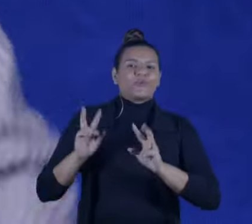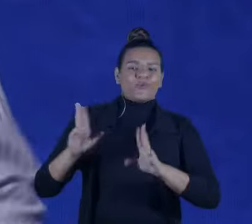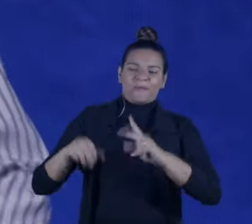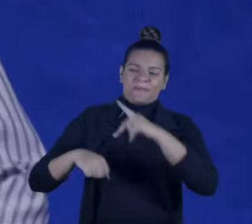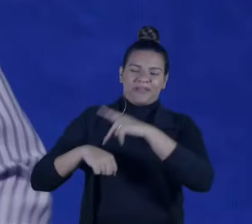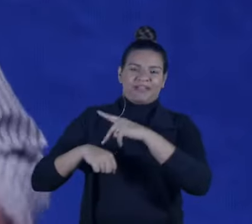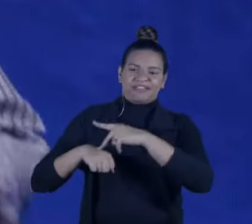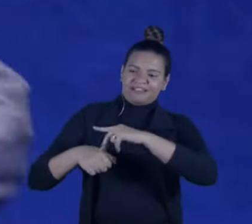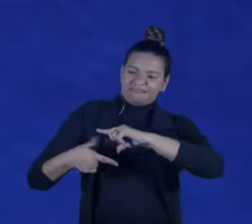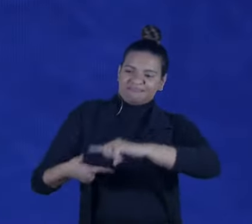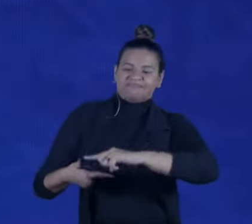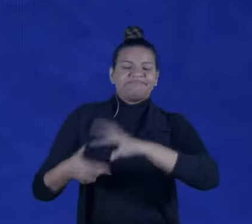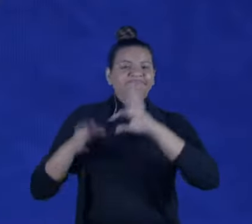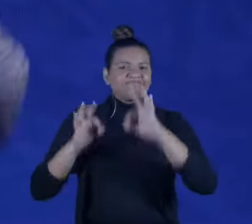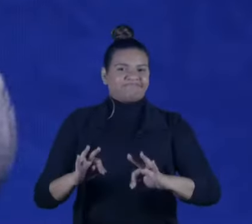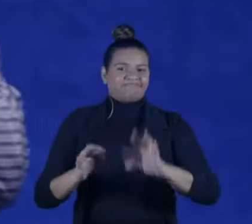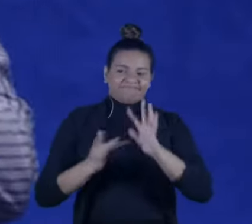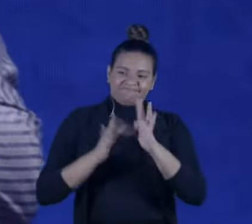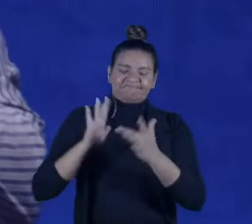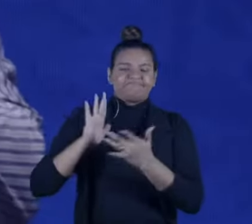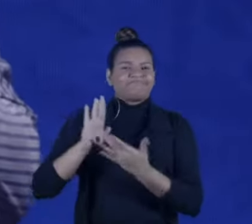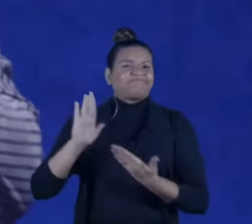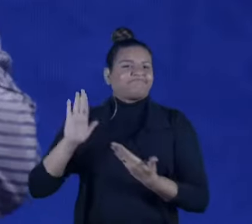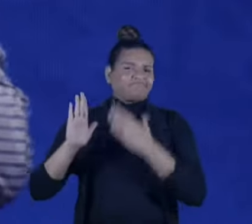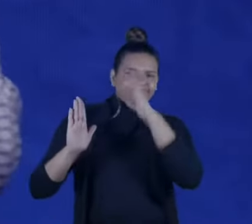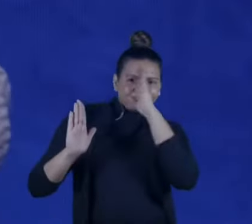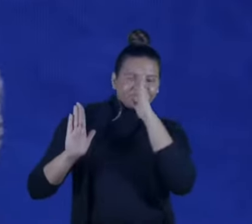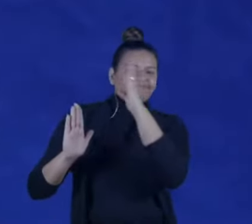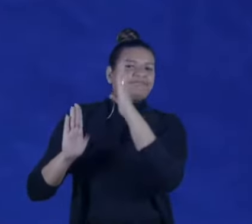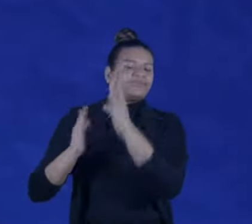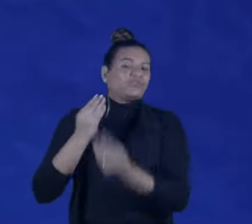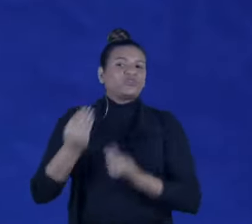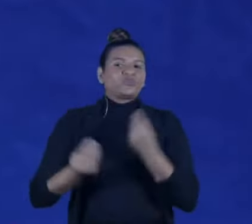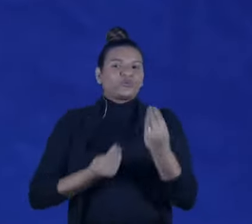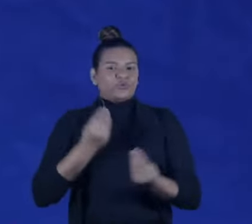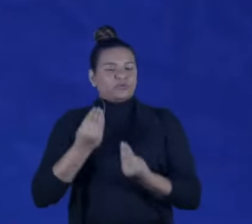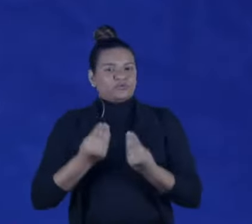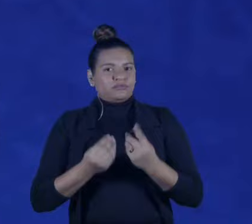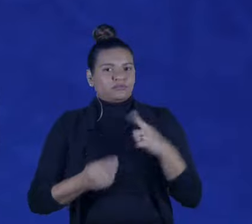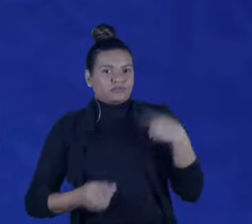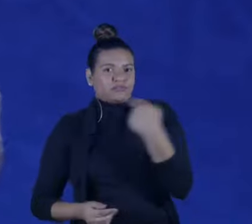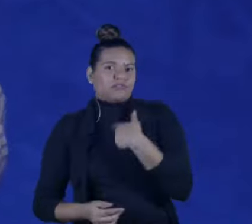palavra seja a fundação que delimita